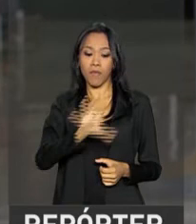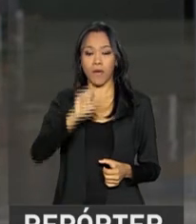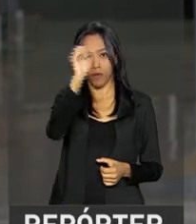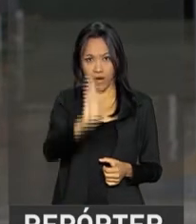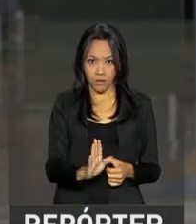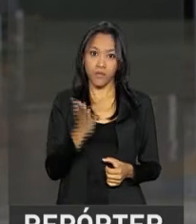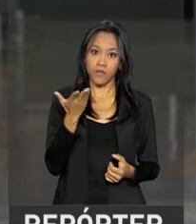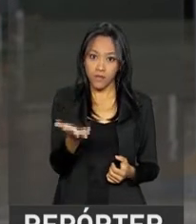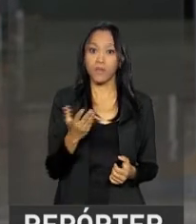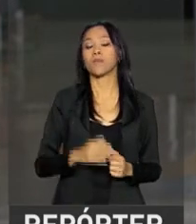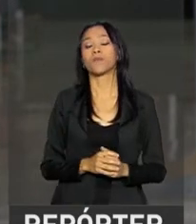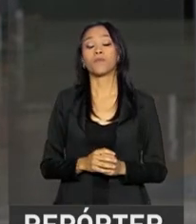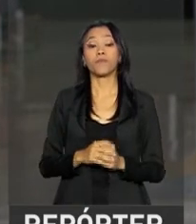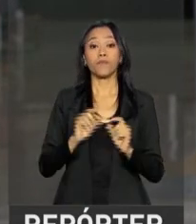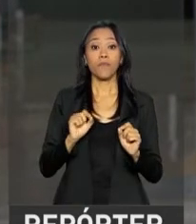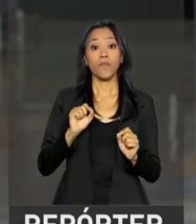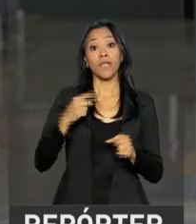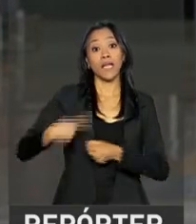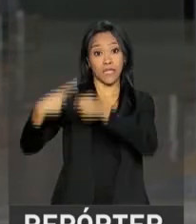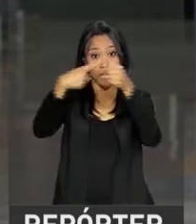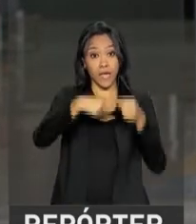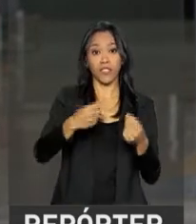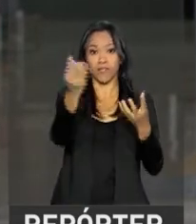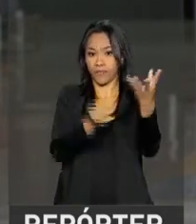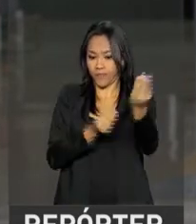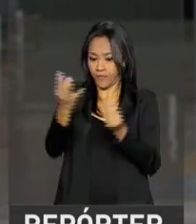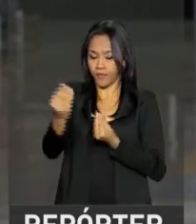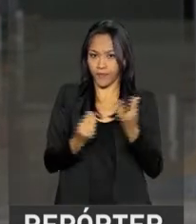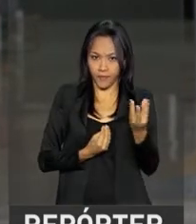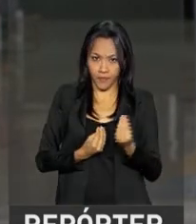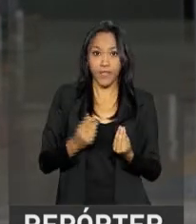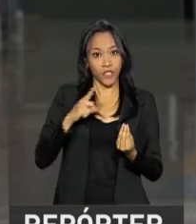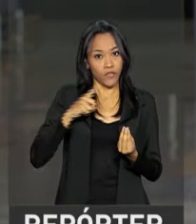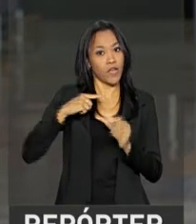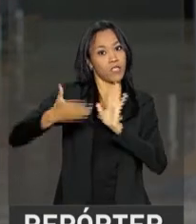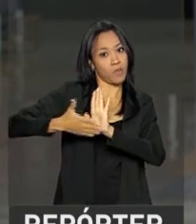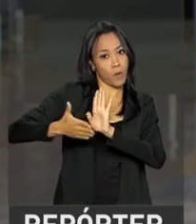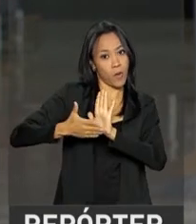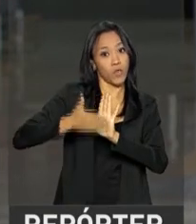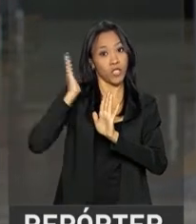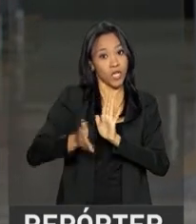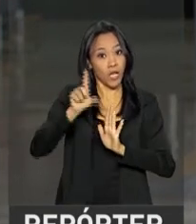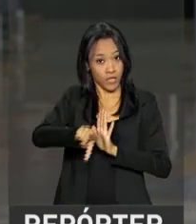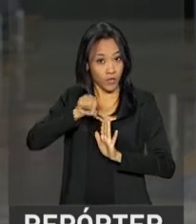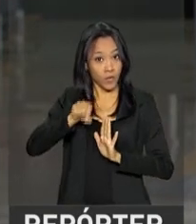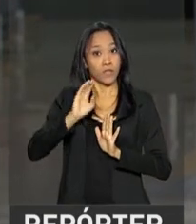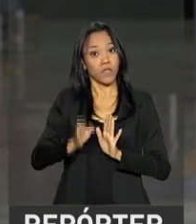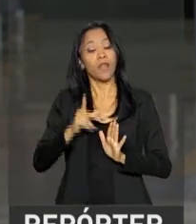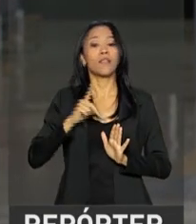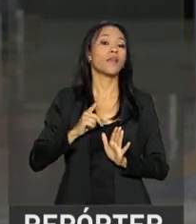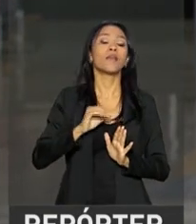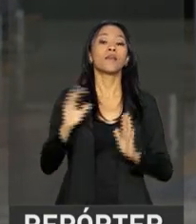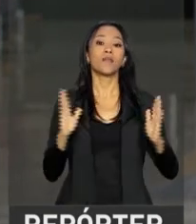cidades mobilidade urbana as cidades tiveram a proposta espera as cidades que tiveram as propostas pré-selecionadas têm entre